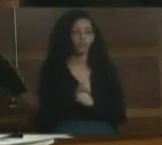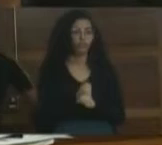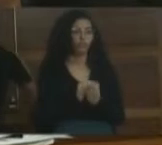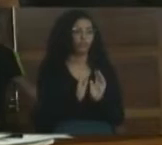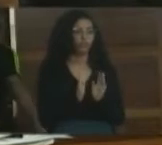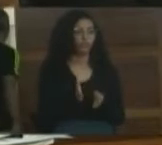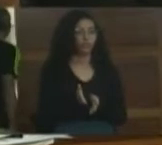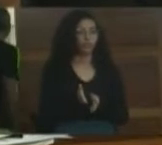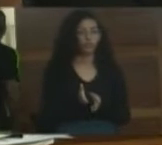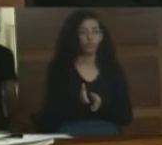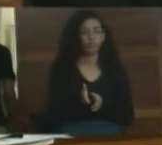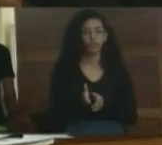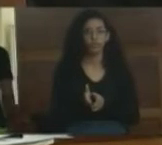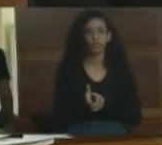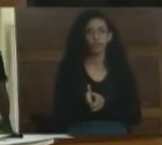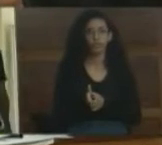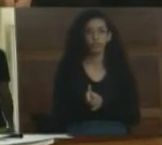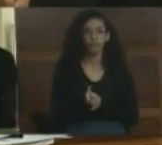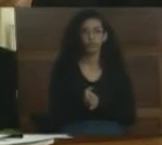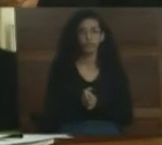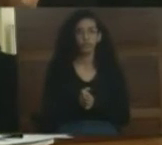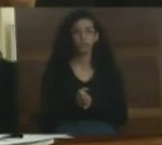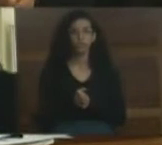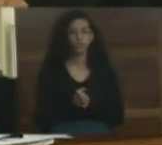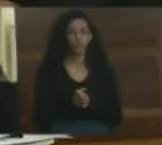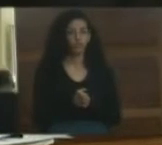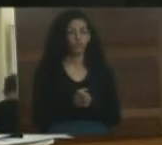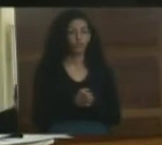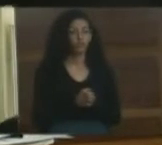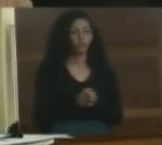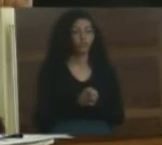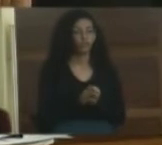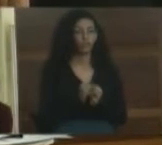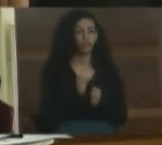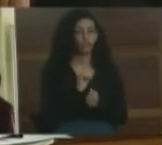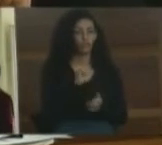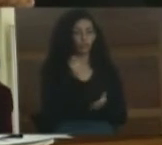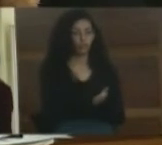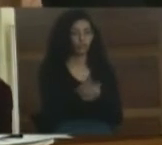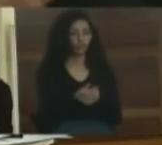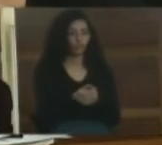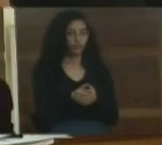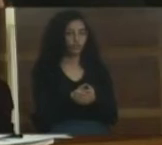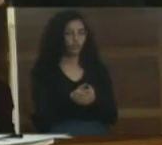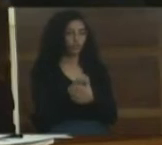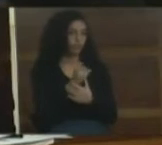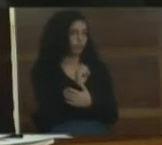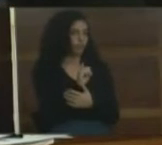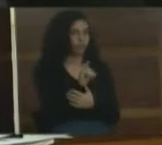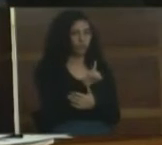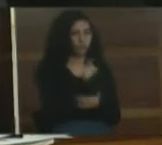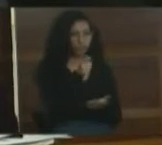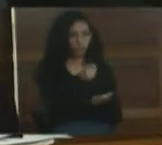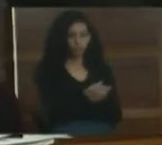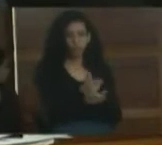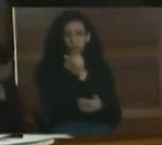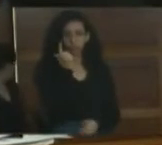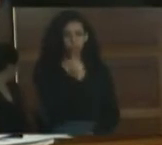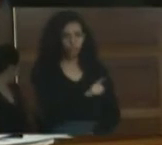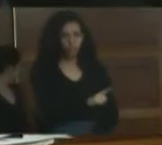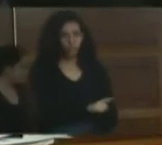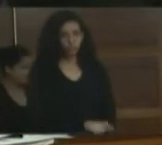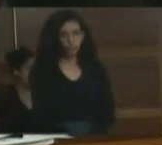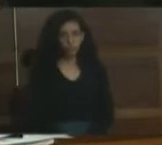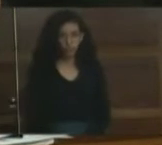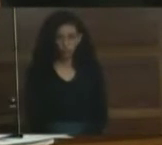considerar como gasto na na educação se tiver pago não tiver pago você não tiver pago não vai considerar